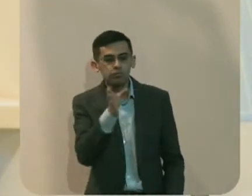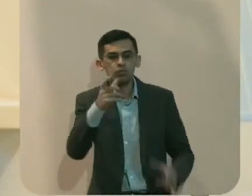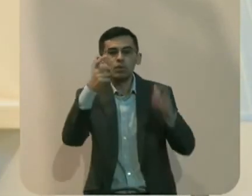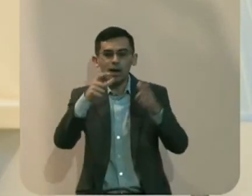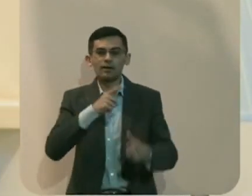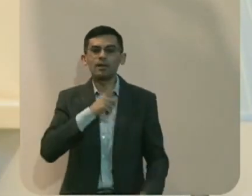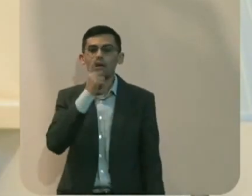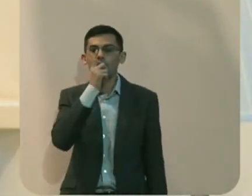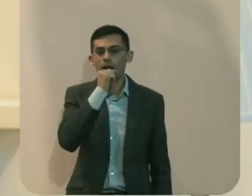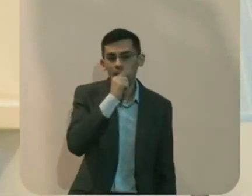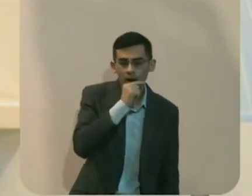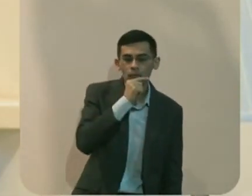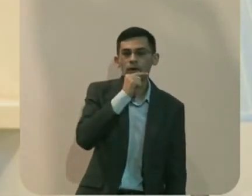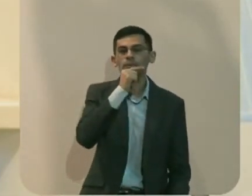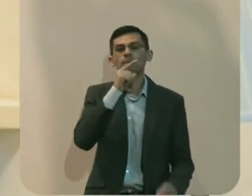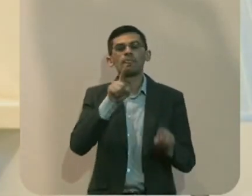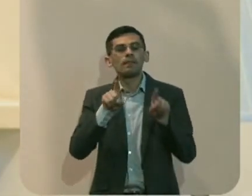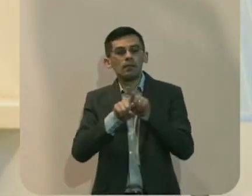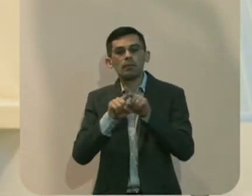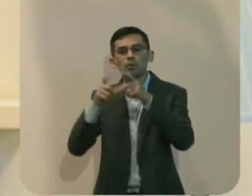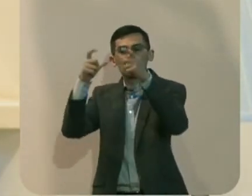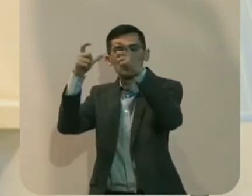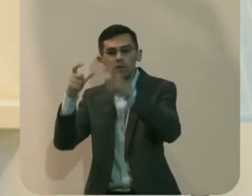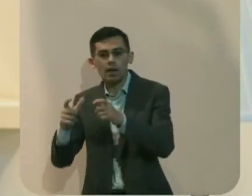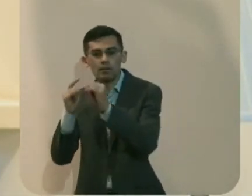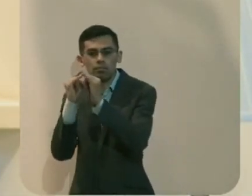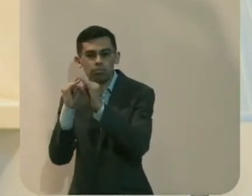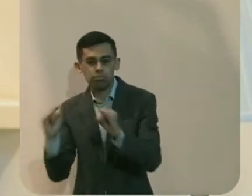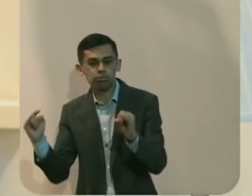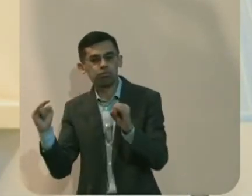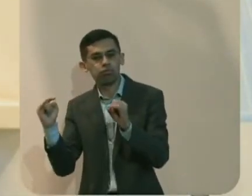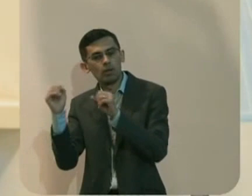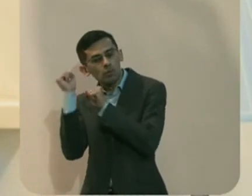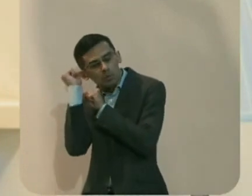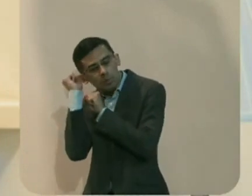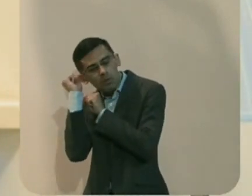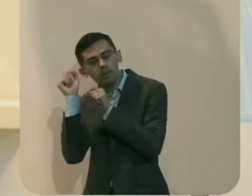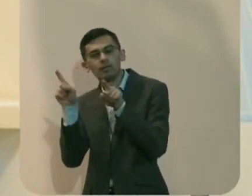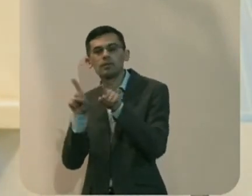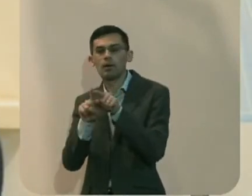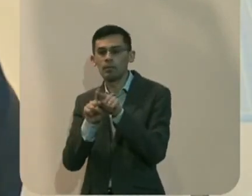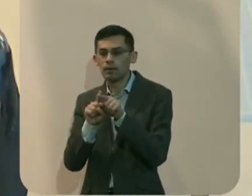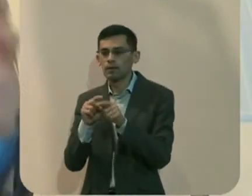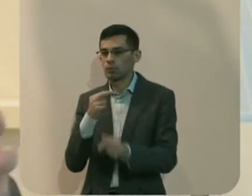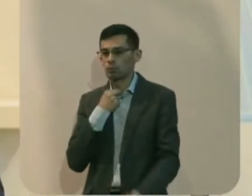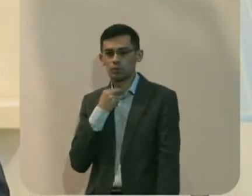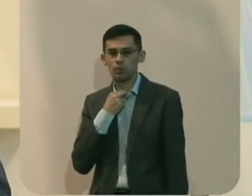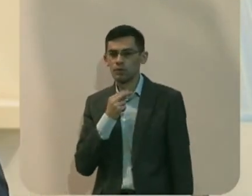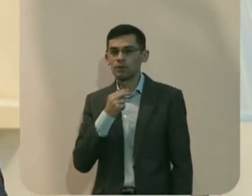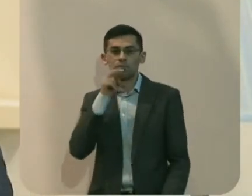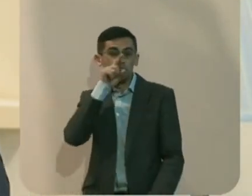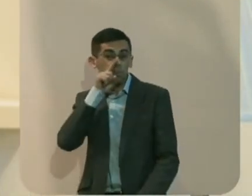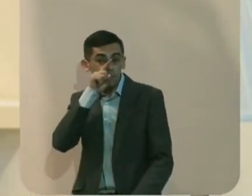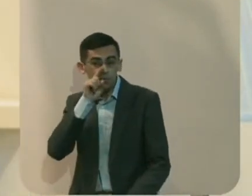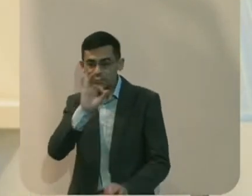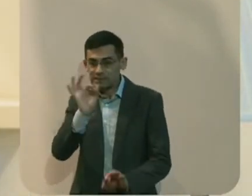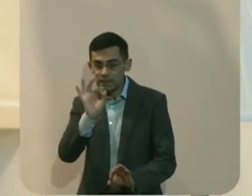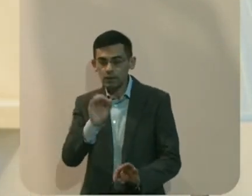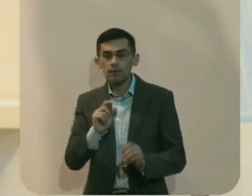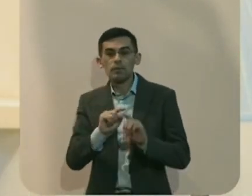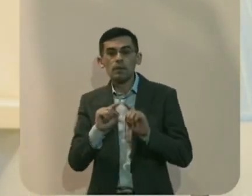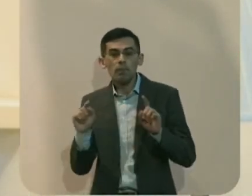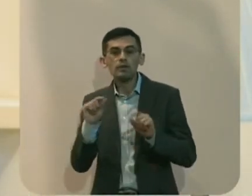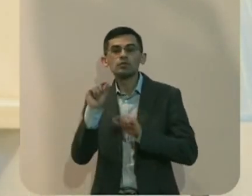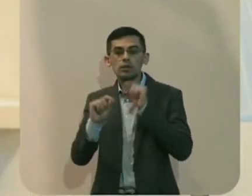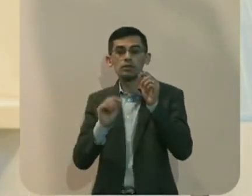água, onde tinha lugares para a pessoa acampar, que não eram tão inóspitos. Isso já